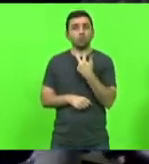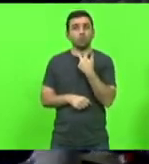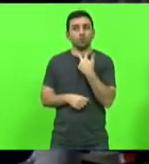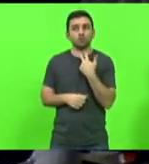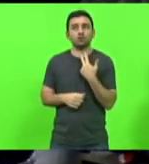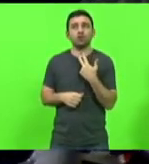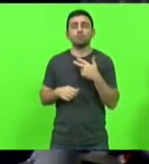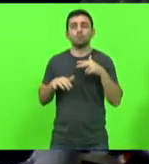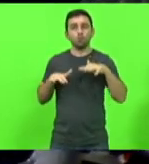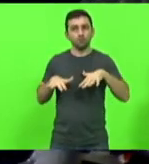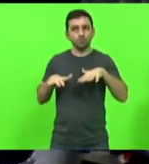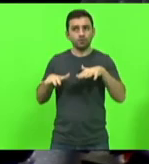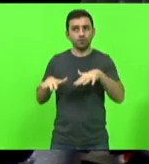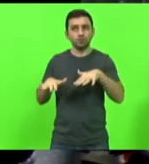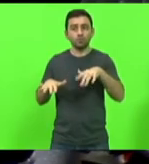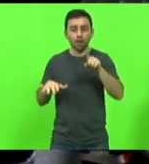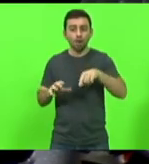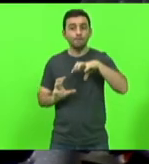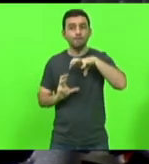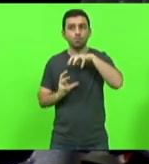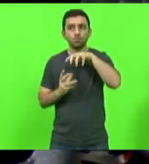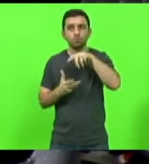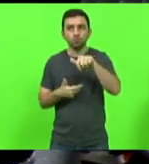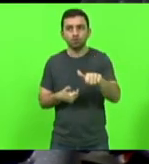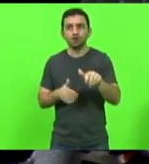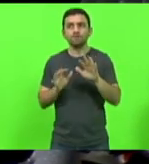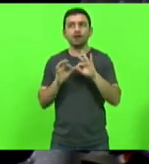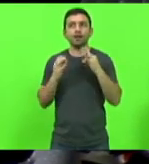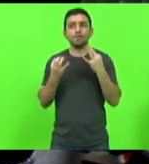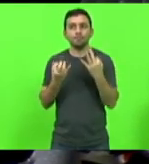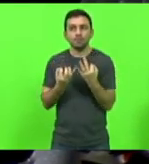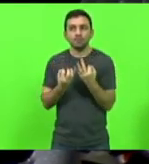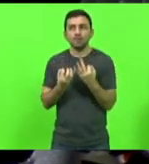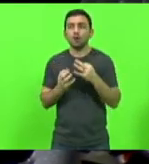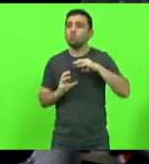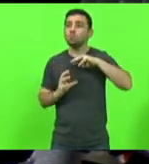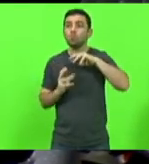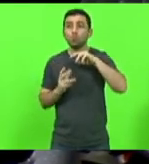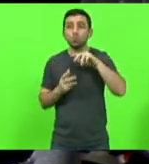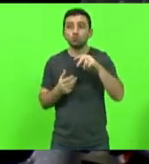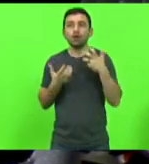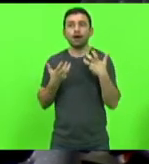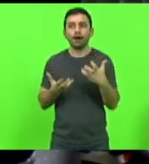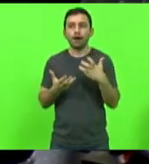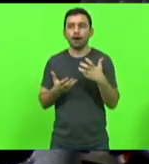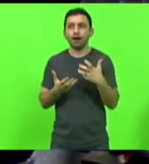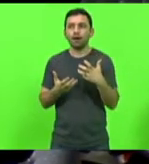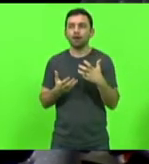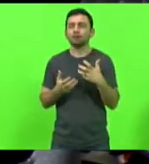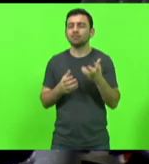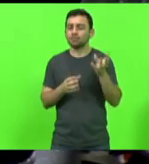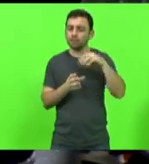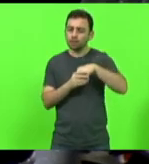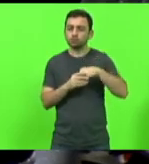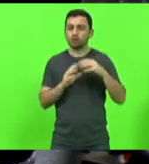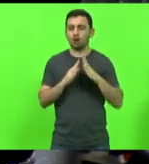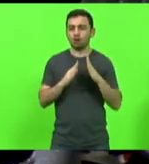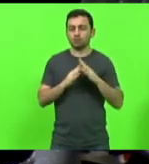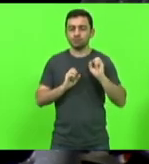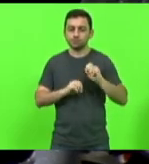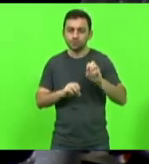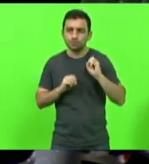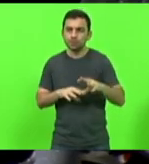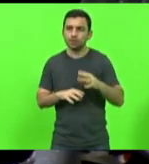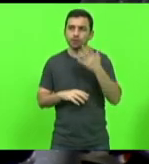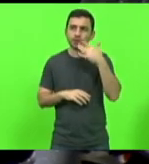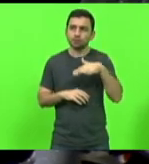é um movimento mundial. Famílias em todo o mundo apostam no homeschooling para educar os seus filhos. E o